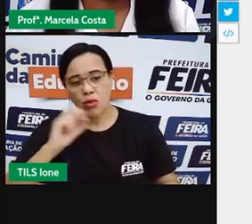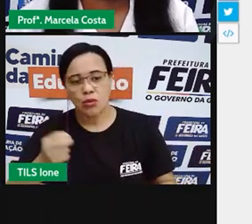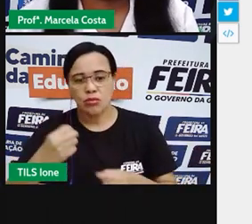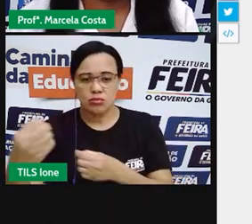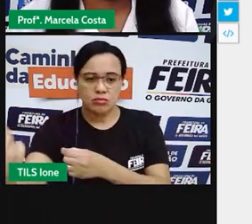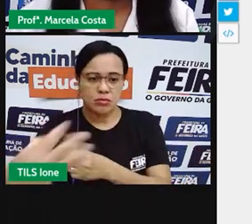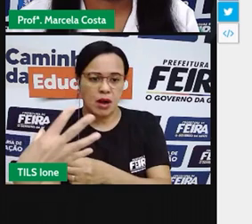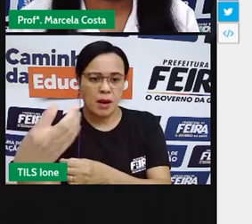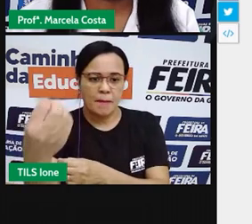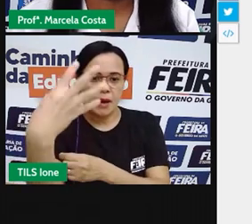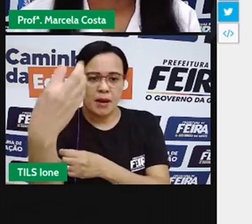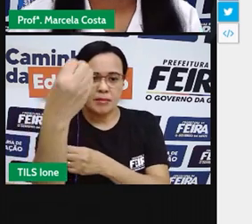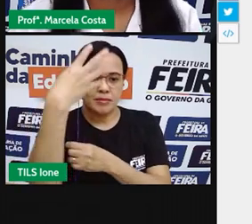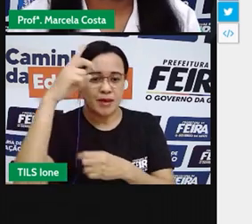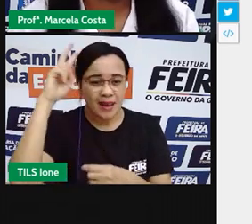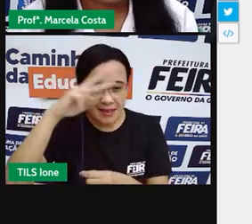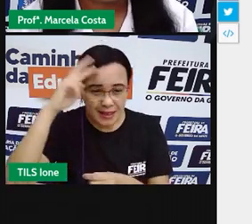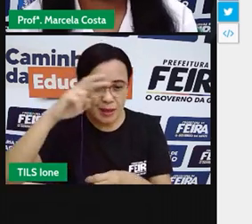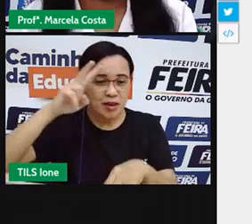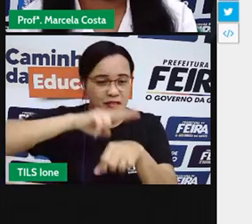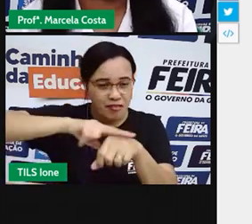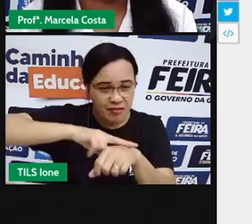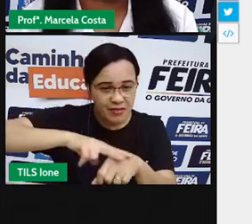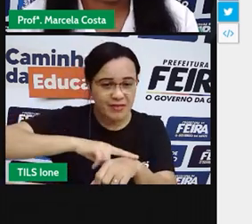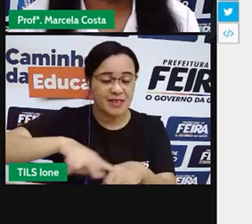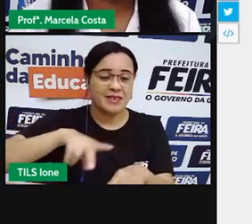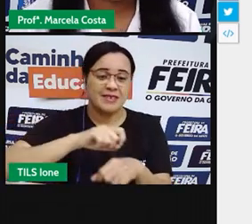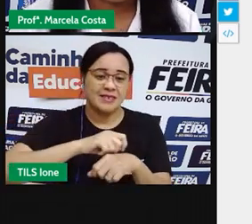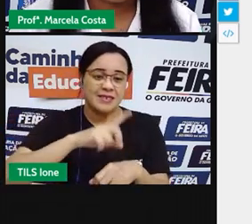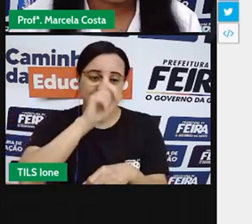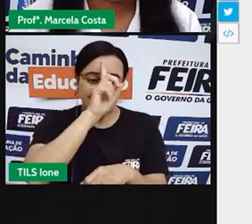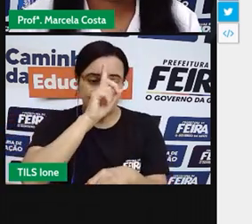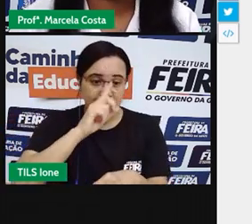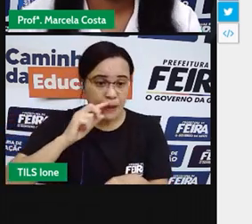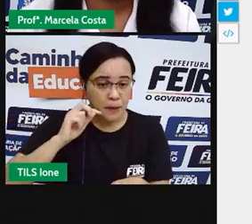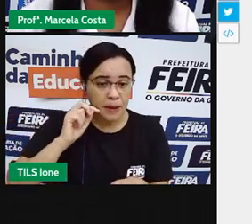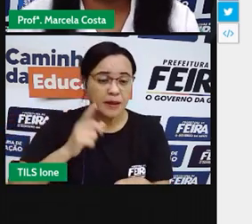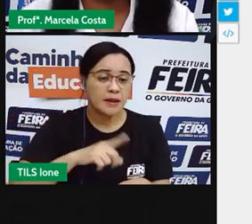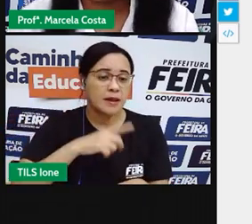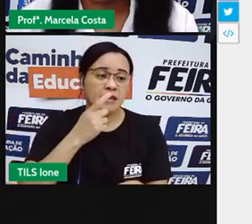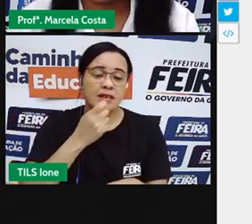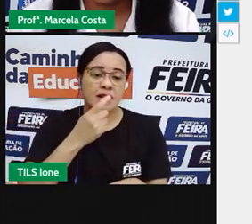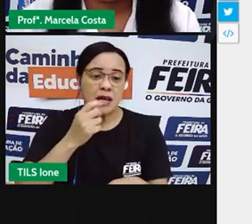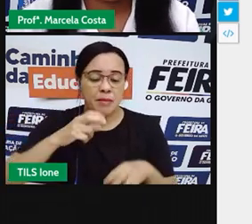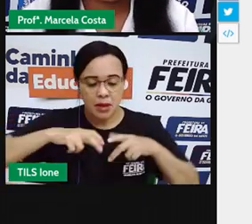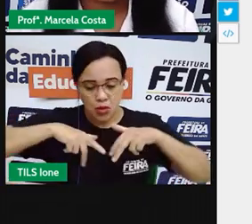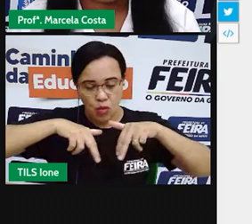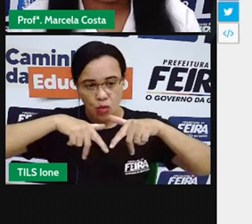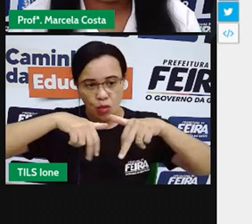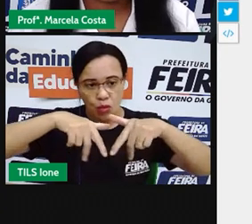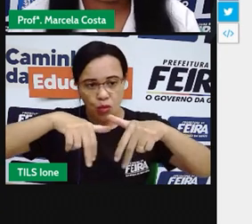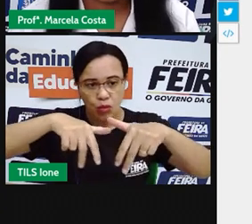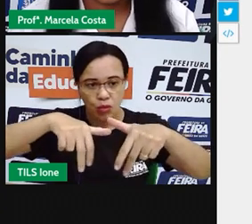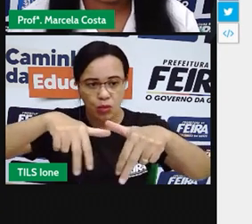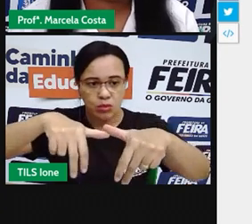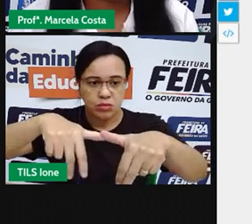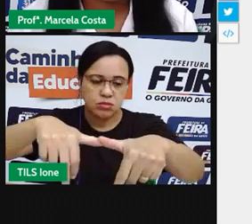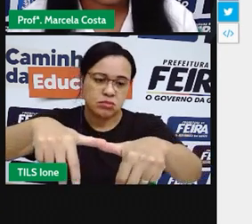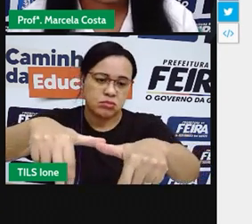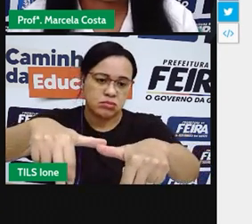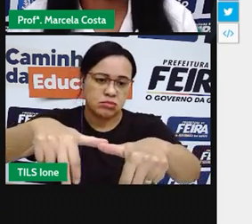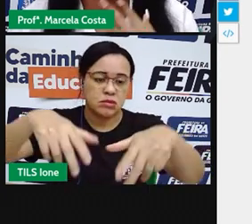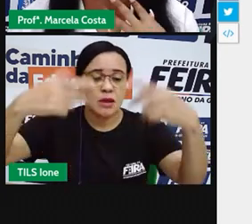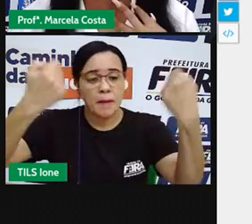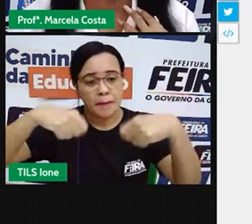sinal liberado para pedestre, você passa pela faixa de pedestre. Se não está liberado, se está tendo fluxo de carro,